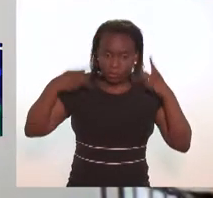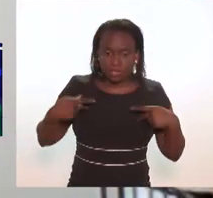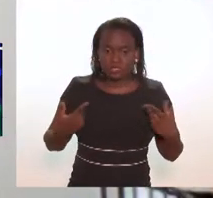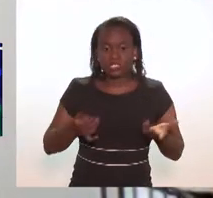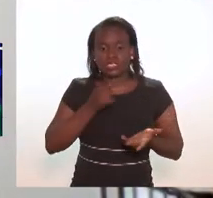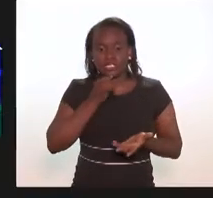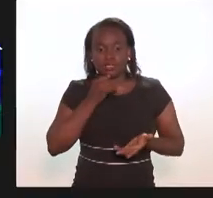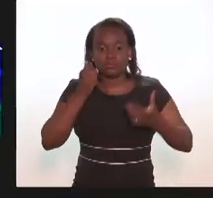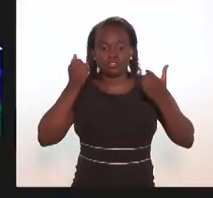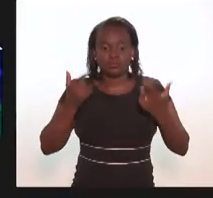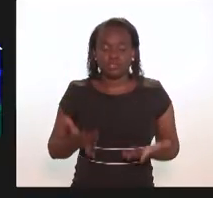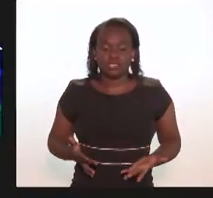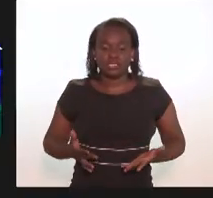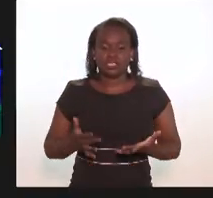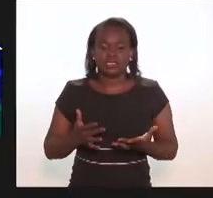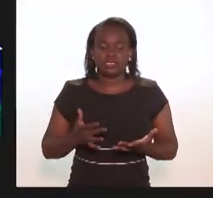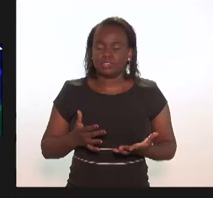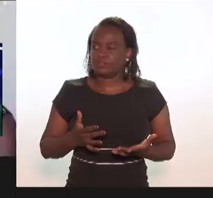quando fazemos